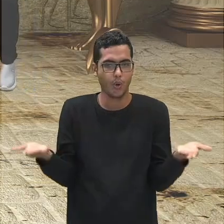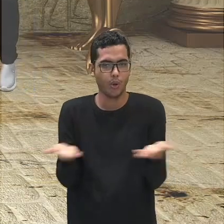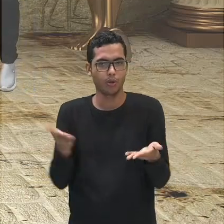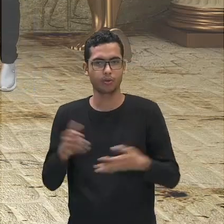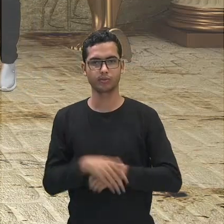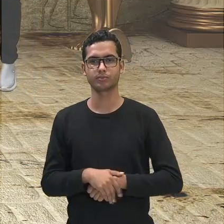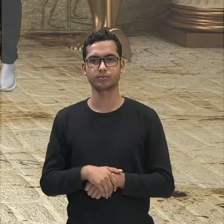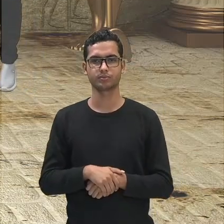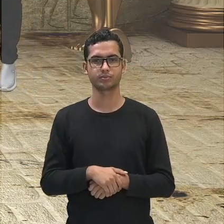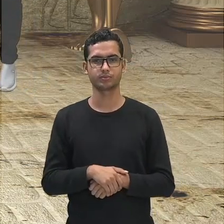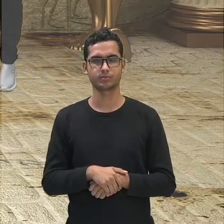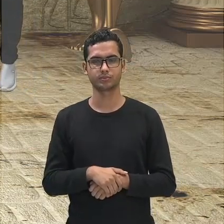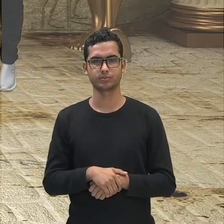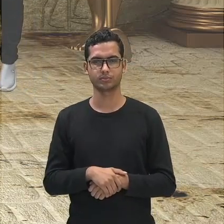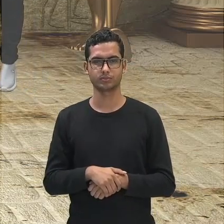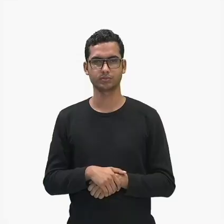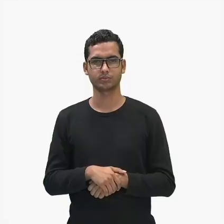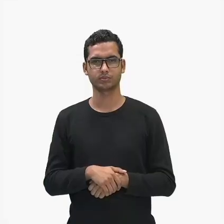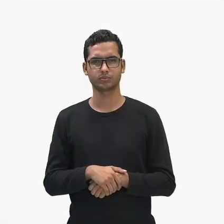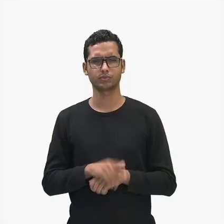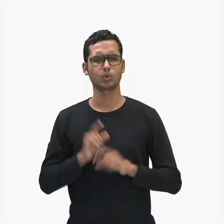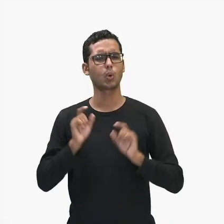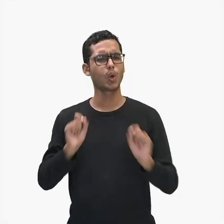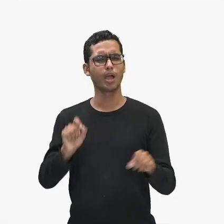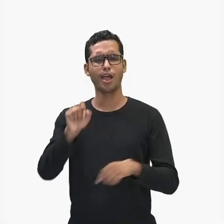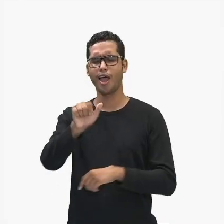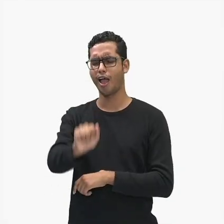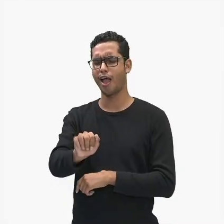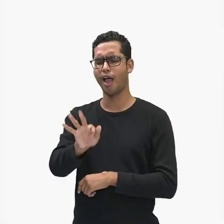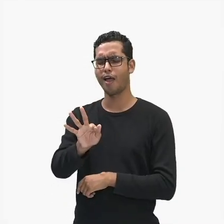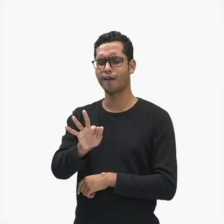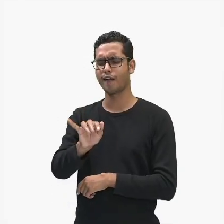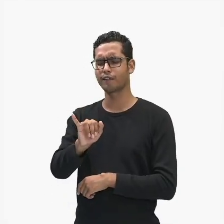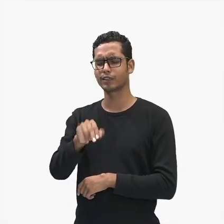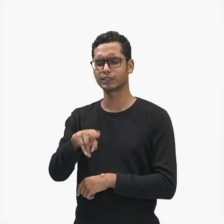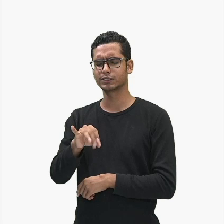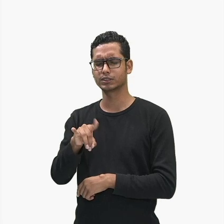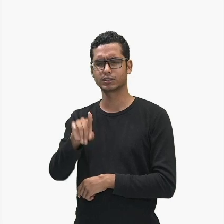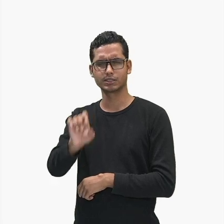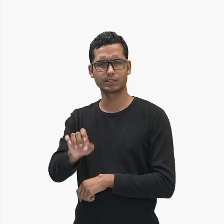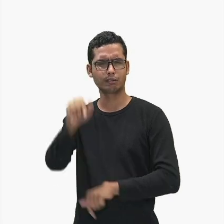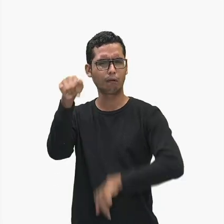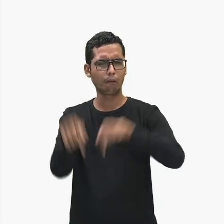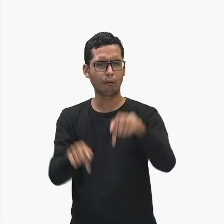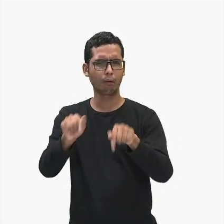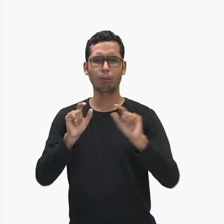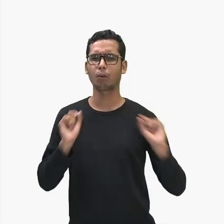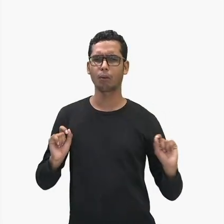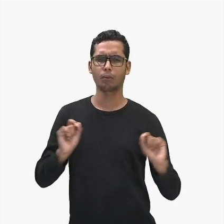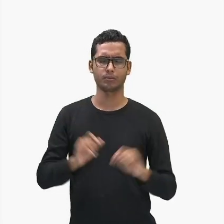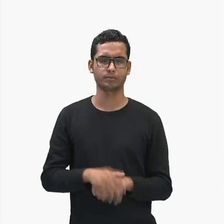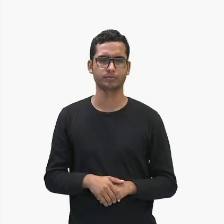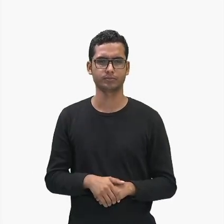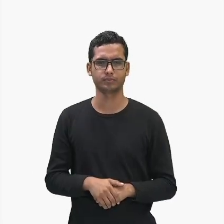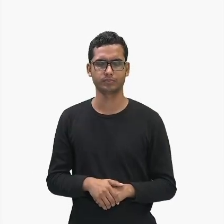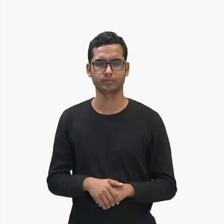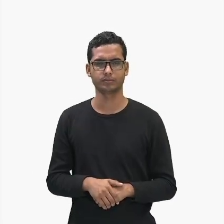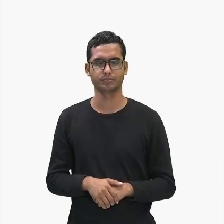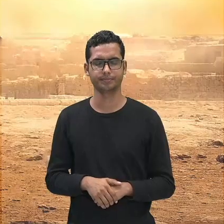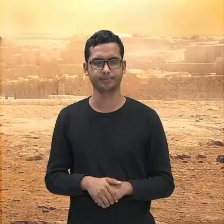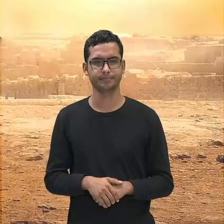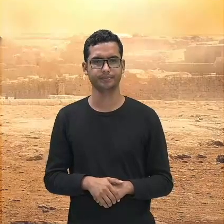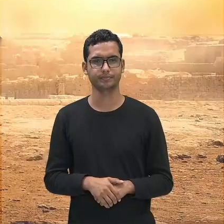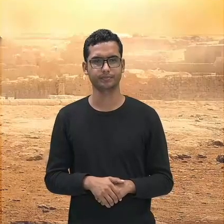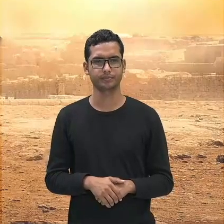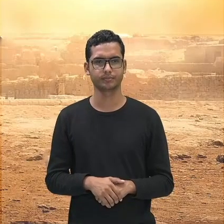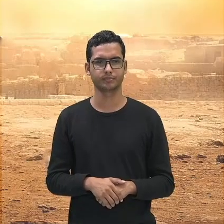O que seria afinidade química? Afinidade química, ela